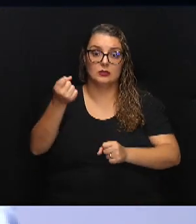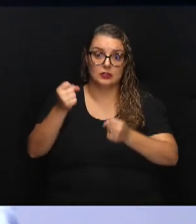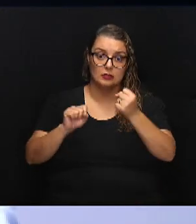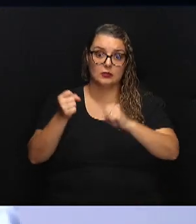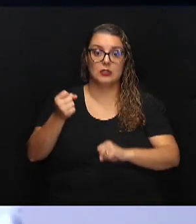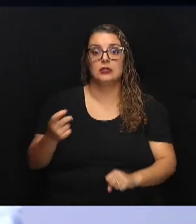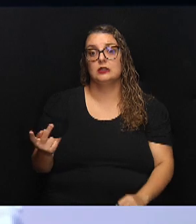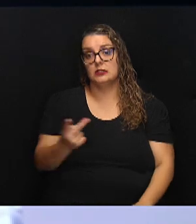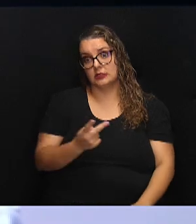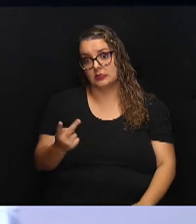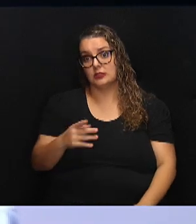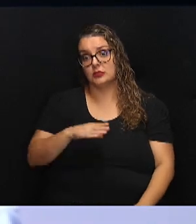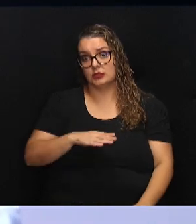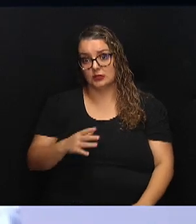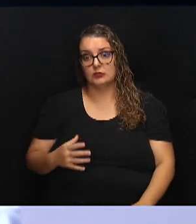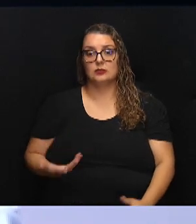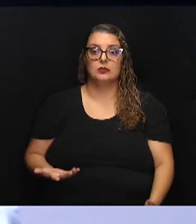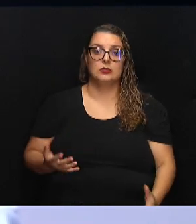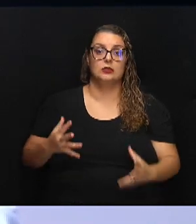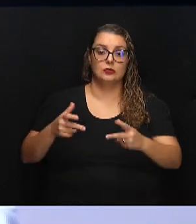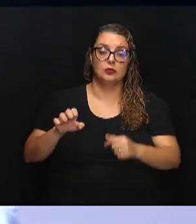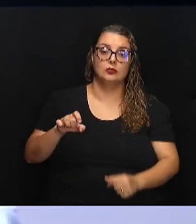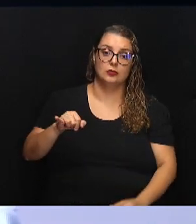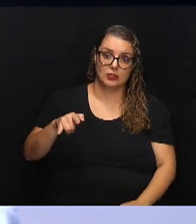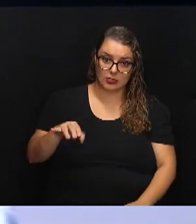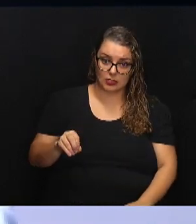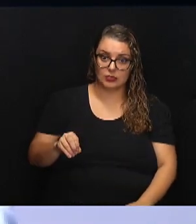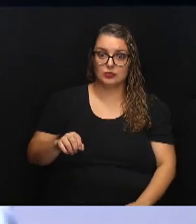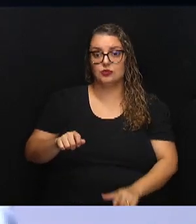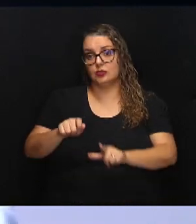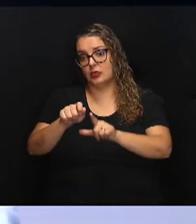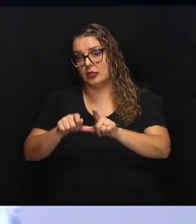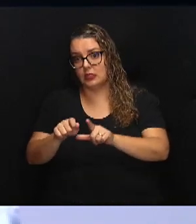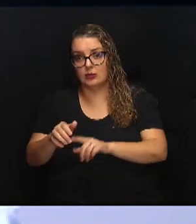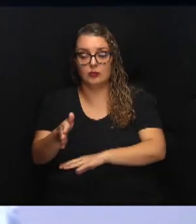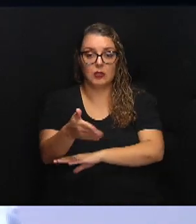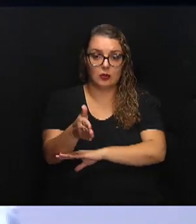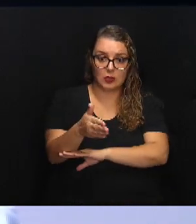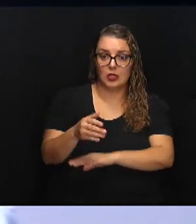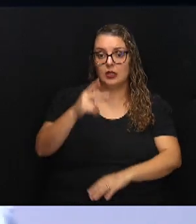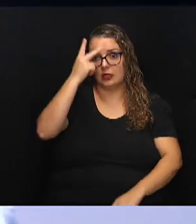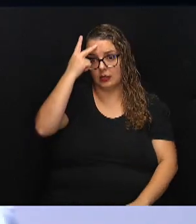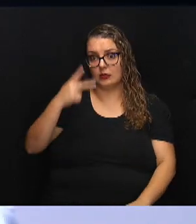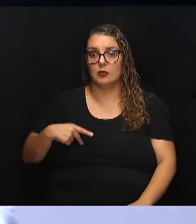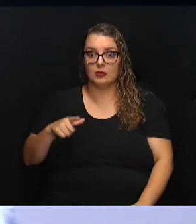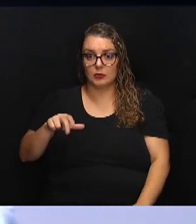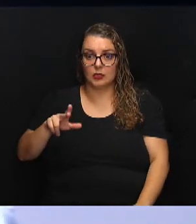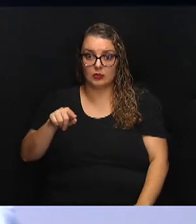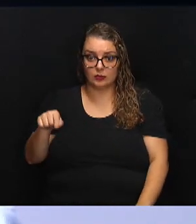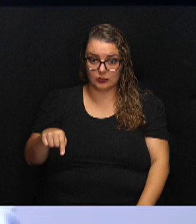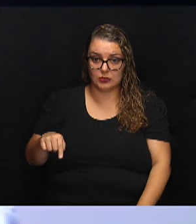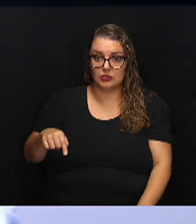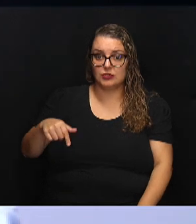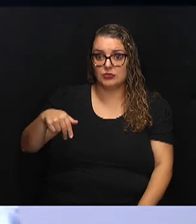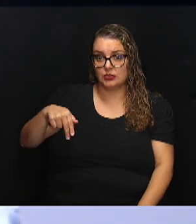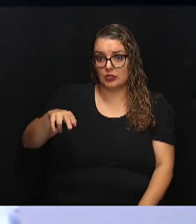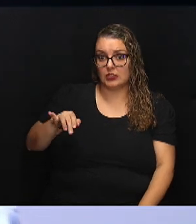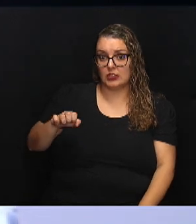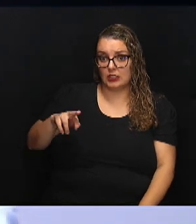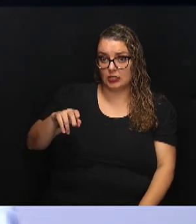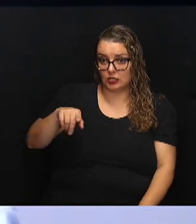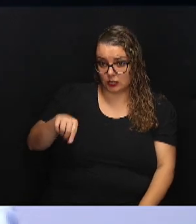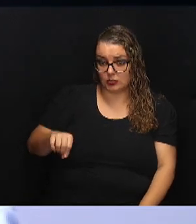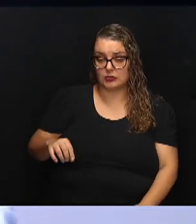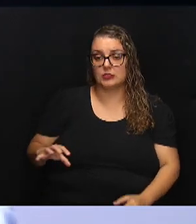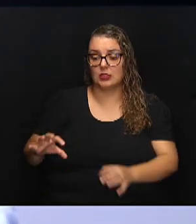nessas 2 cidades, e também no todo o eixo que existe, né, o eixo Anhanguera, Bandeirantes, a própria Luiz de Queiroz aqui, que leva a ligação